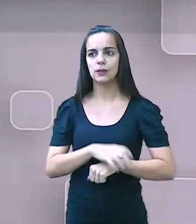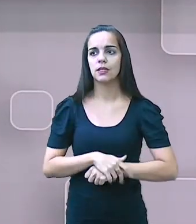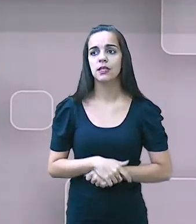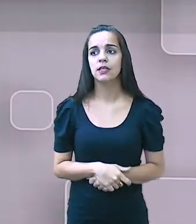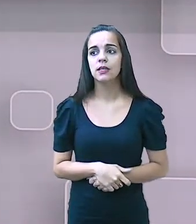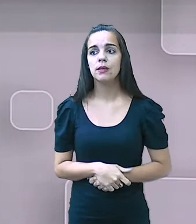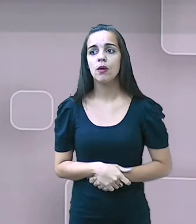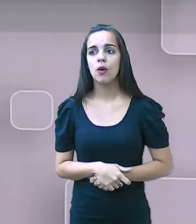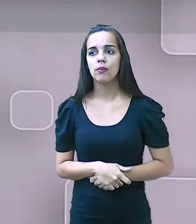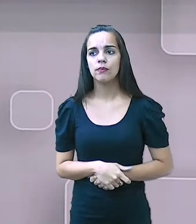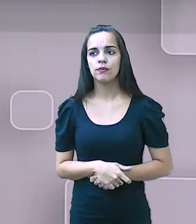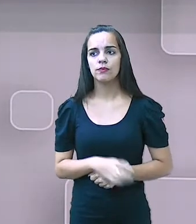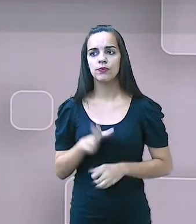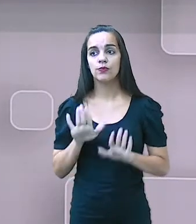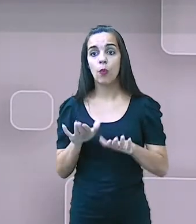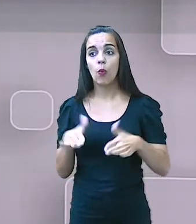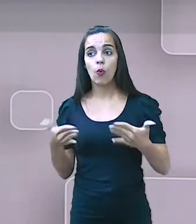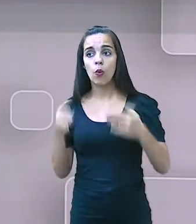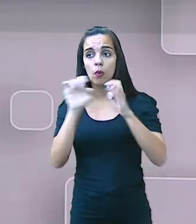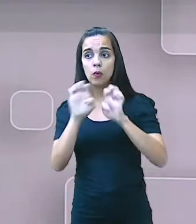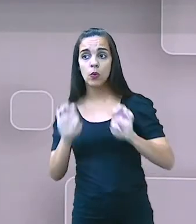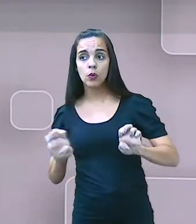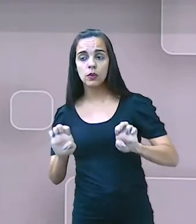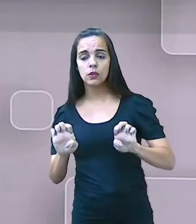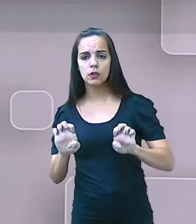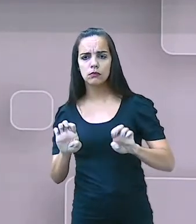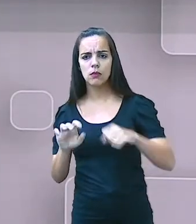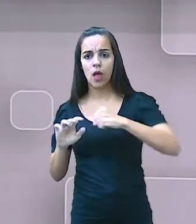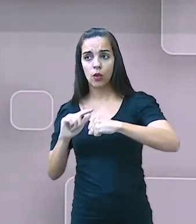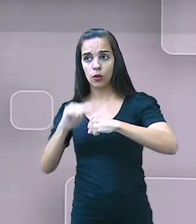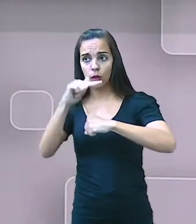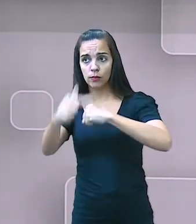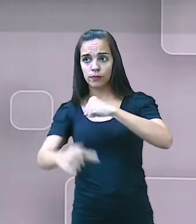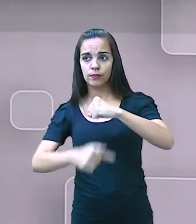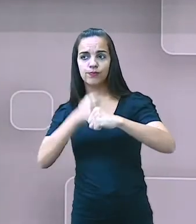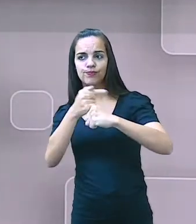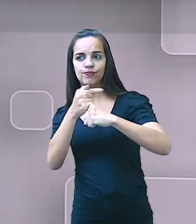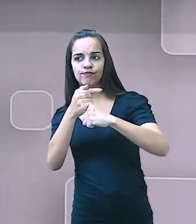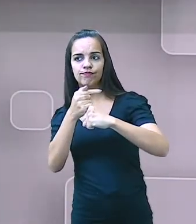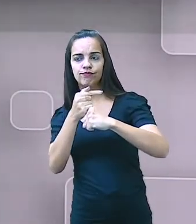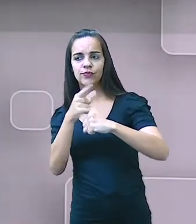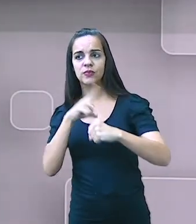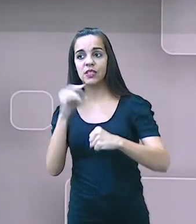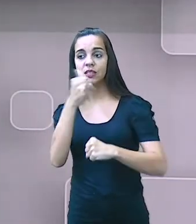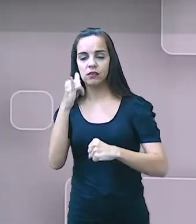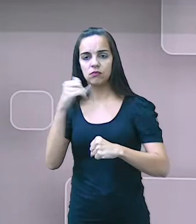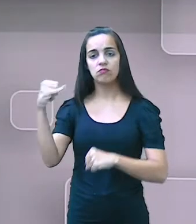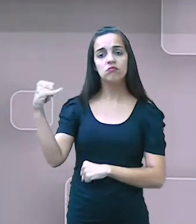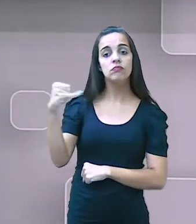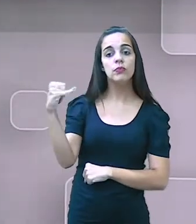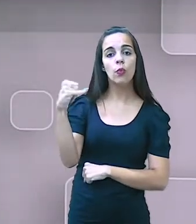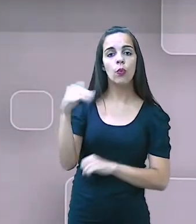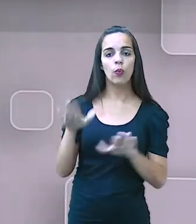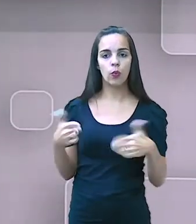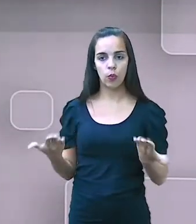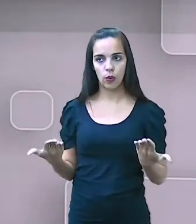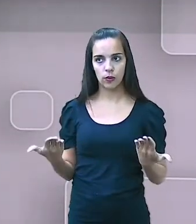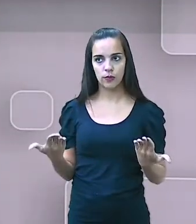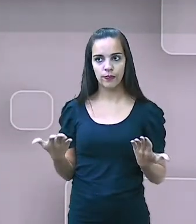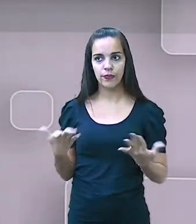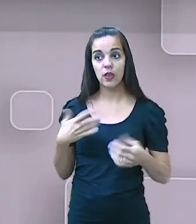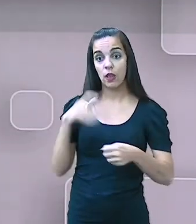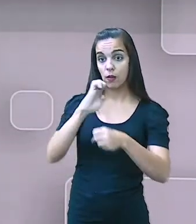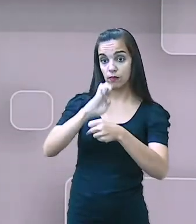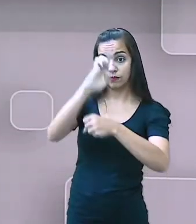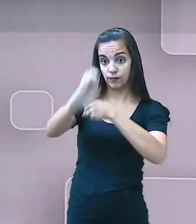positivas. Qual estrutura atômica é eletricamente negativo? Ficou fácil,